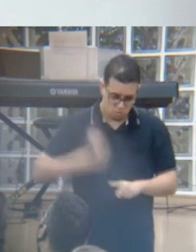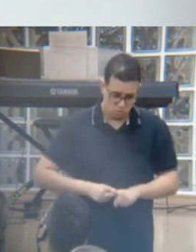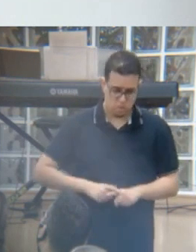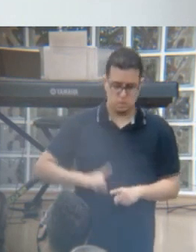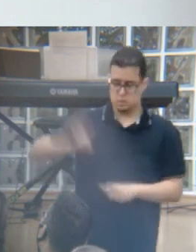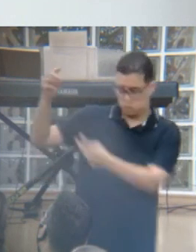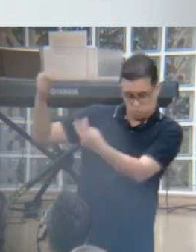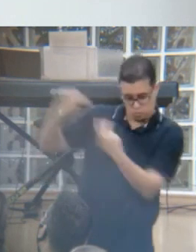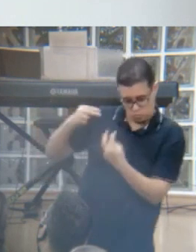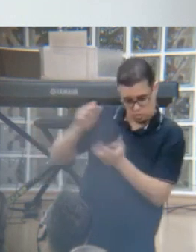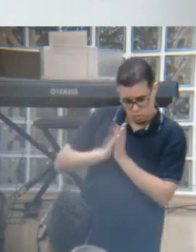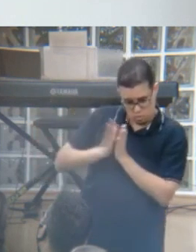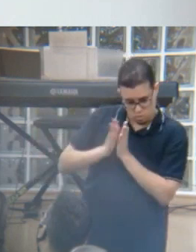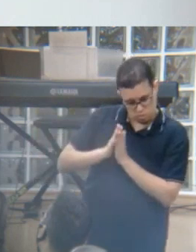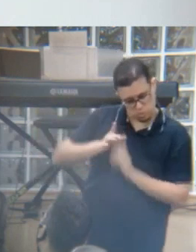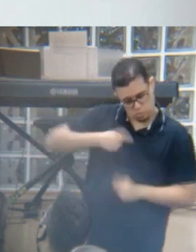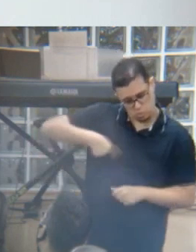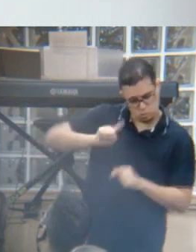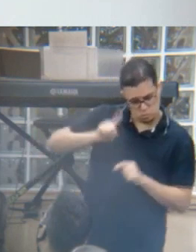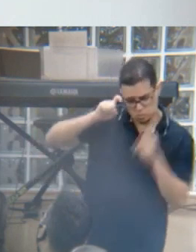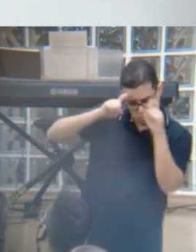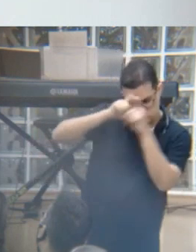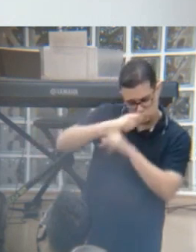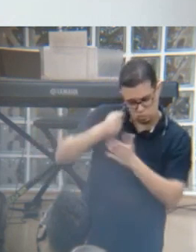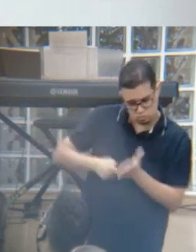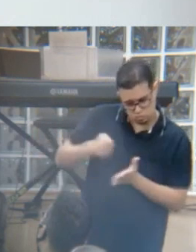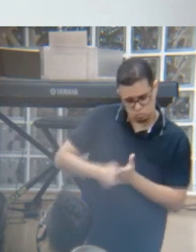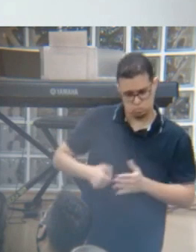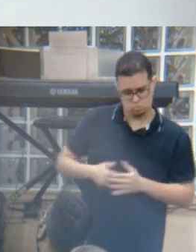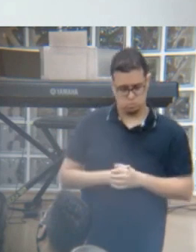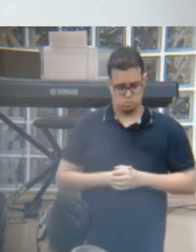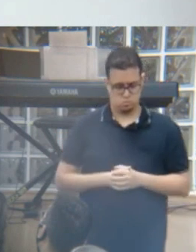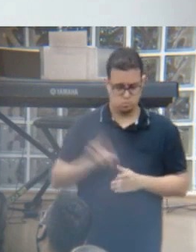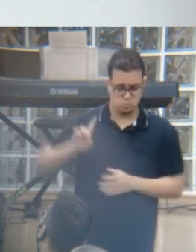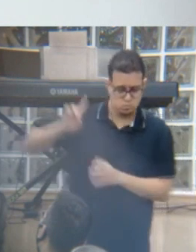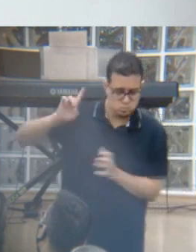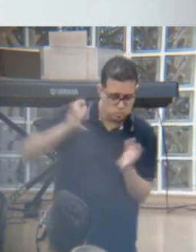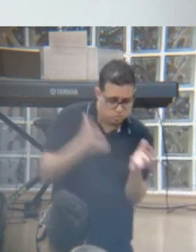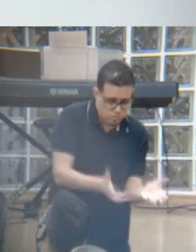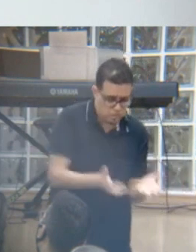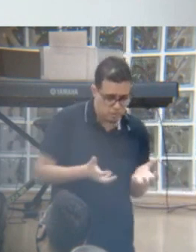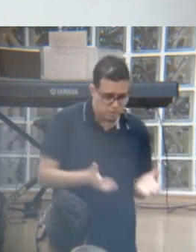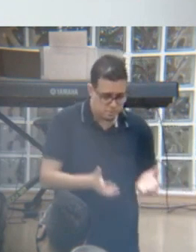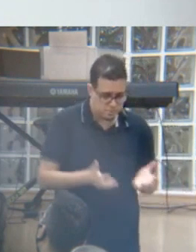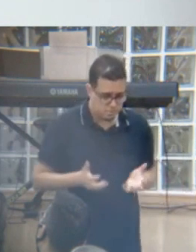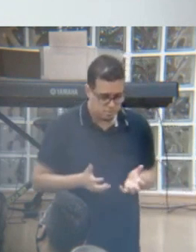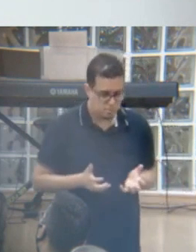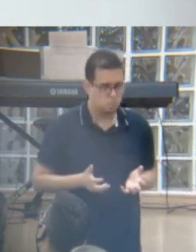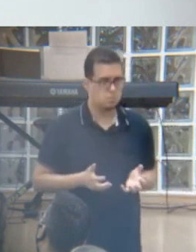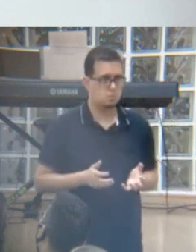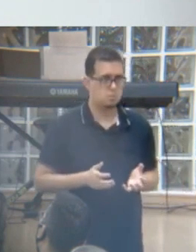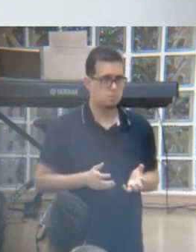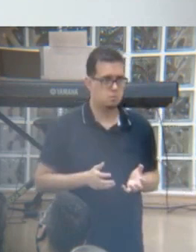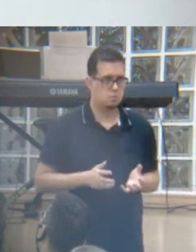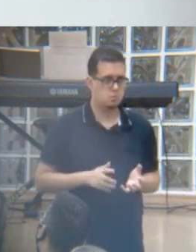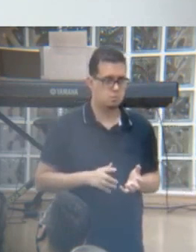as nossas lutas e dificuldades. Deus requer. Às vezes você está pensando, não, mas eu sou um homem